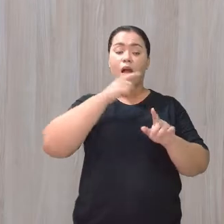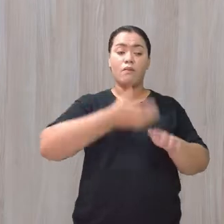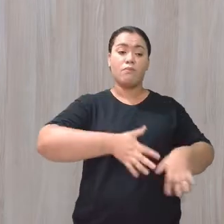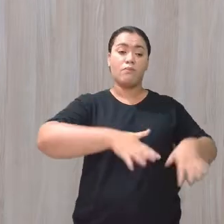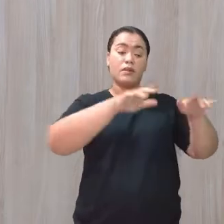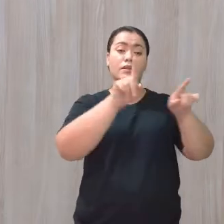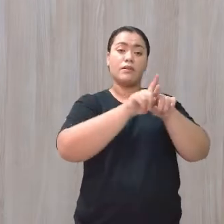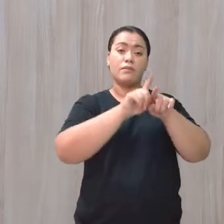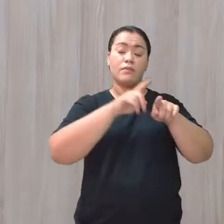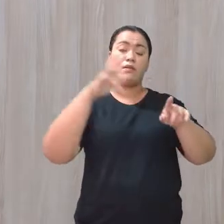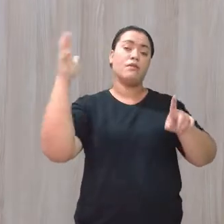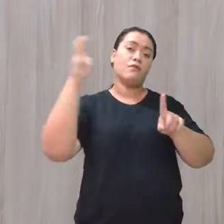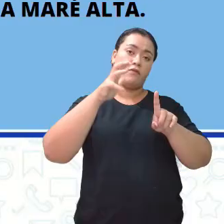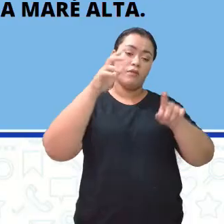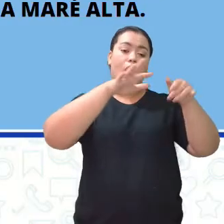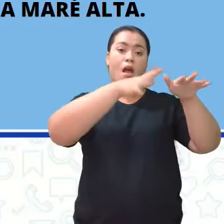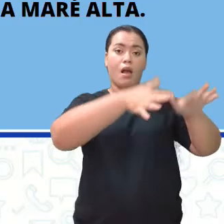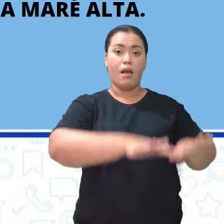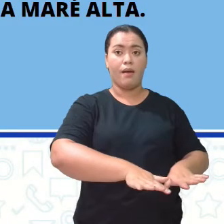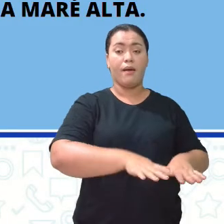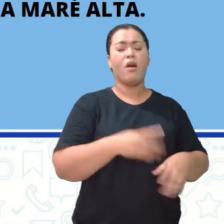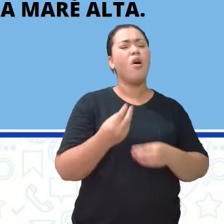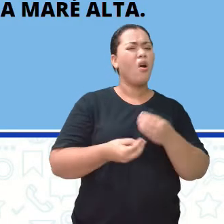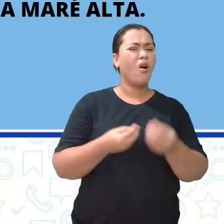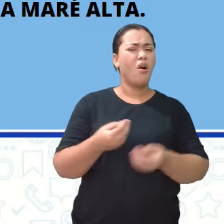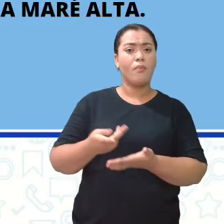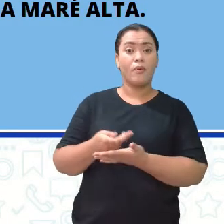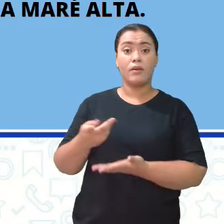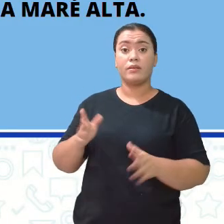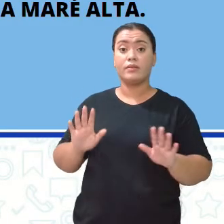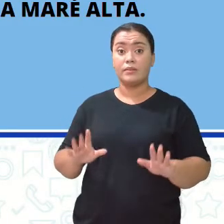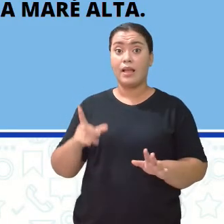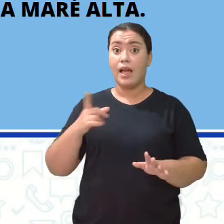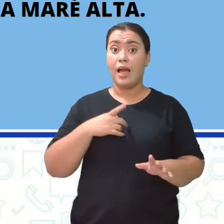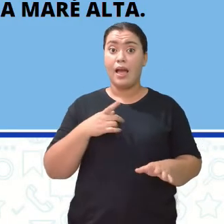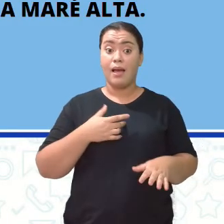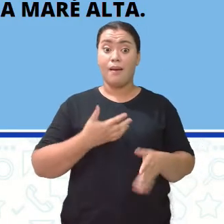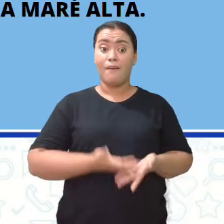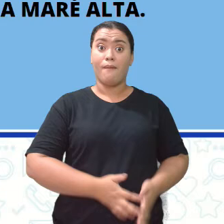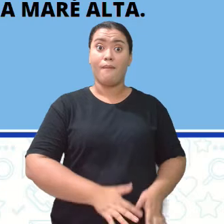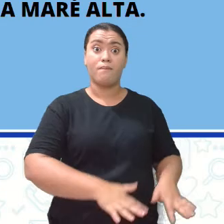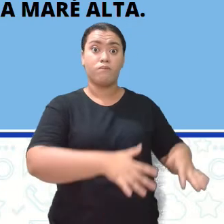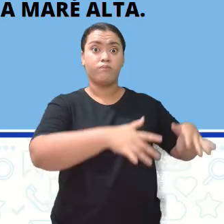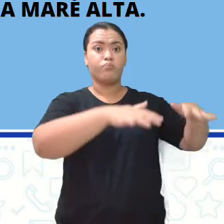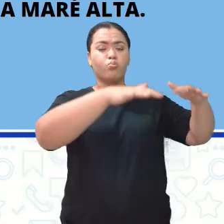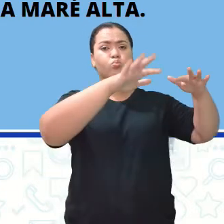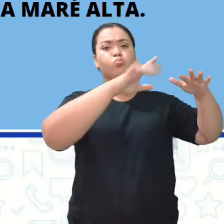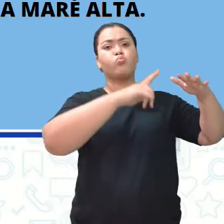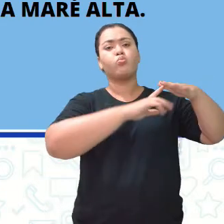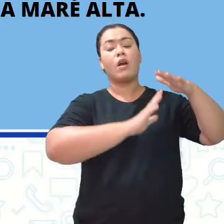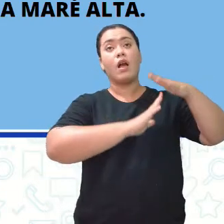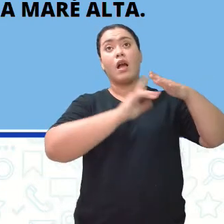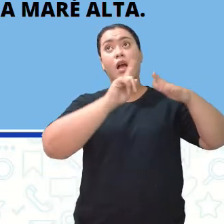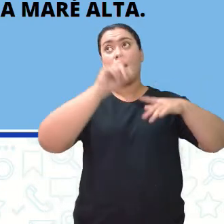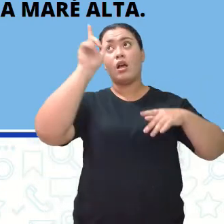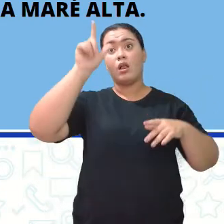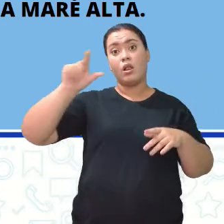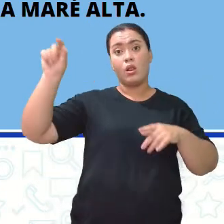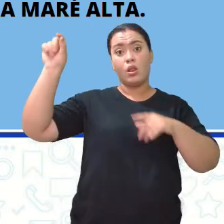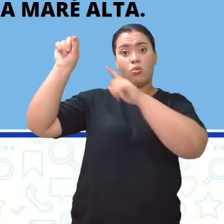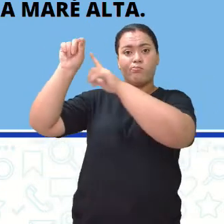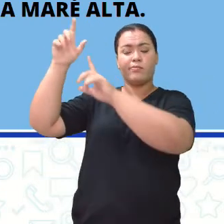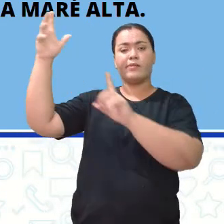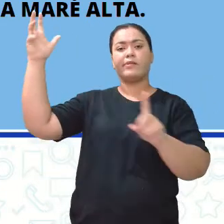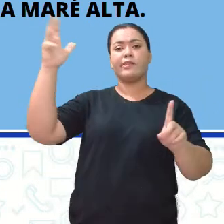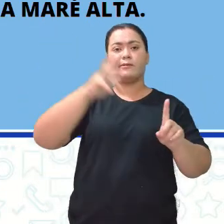maré baixa. E como é que acontece isso? Então, as maiores marés, elas são causadas pela Lua, em regra